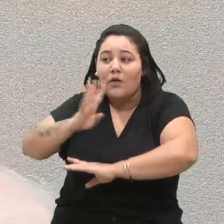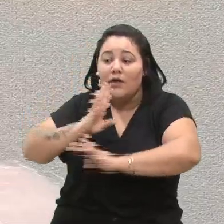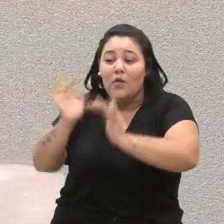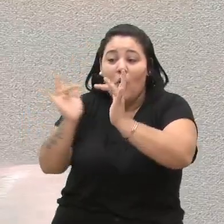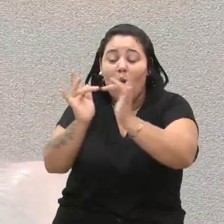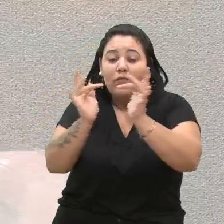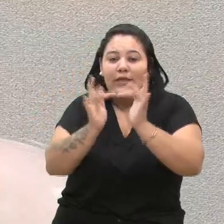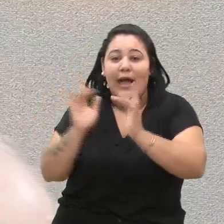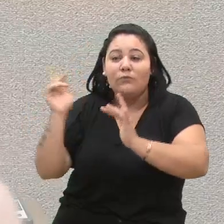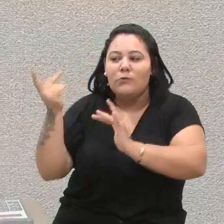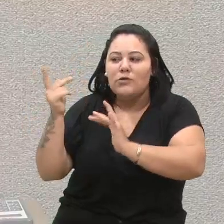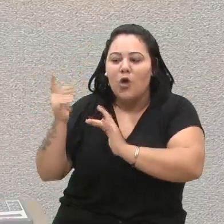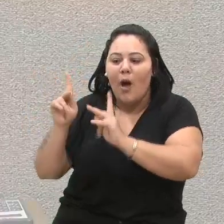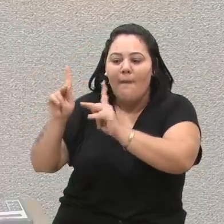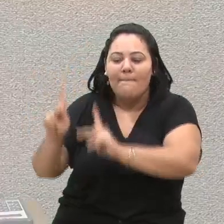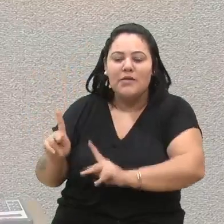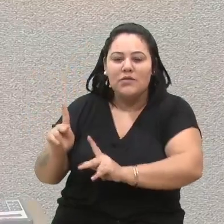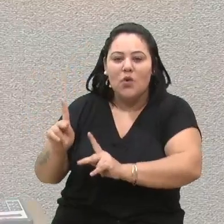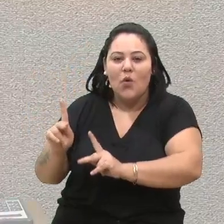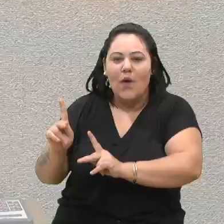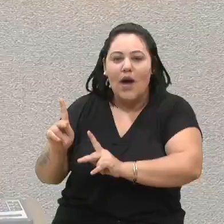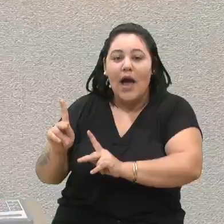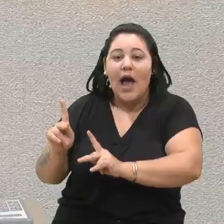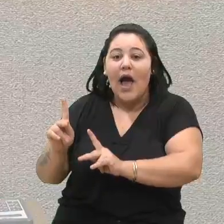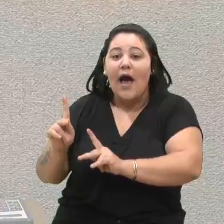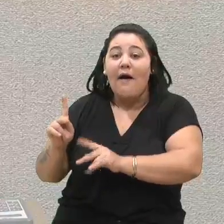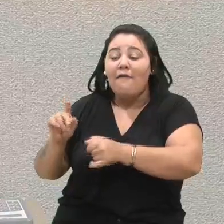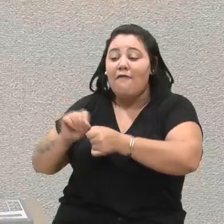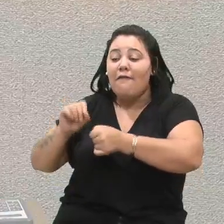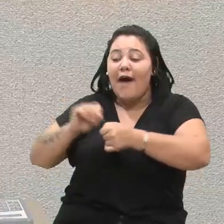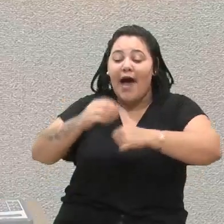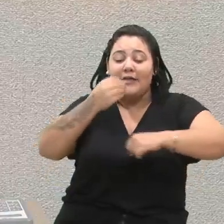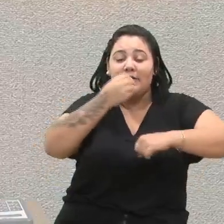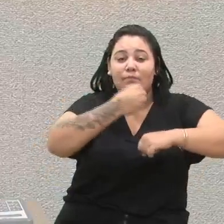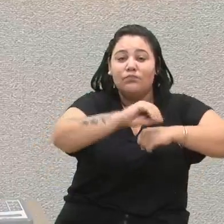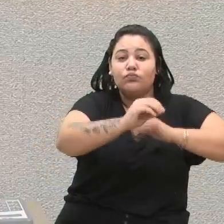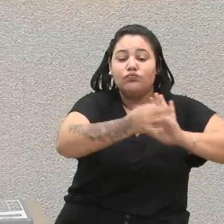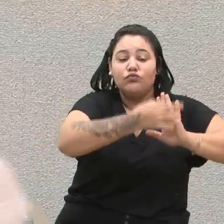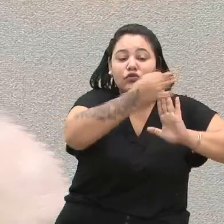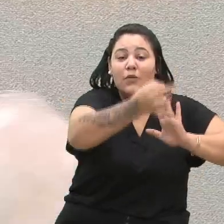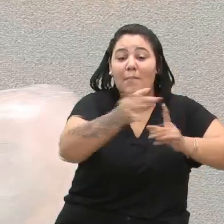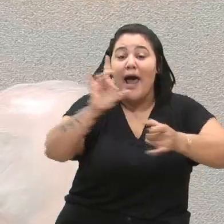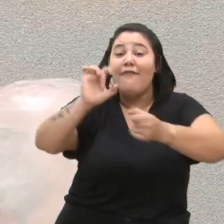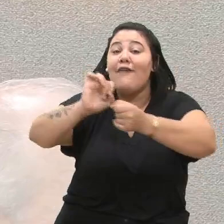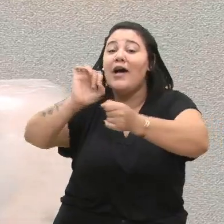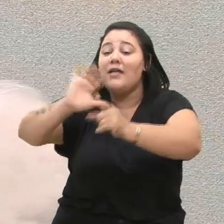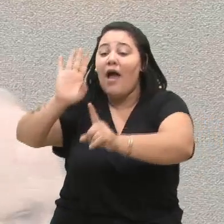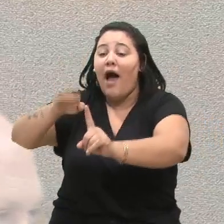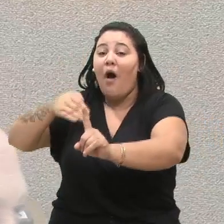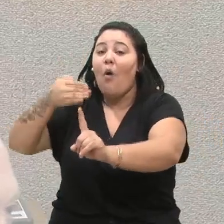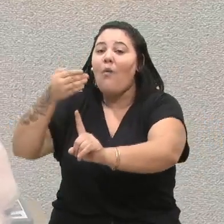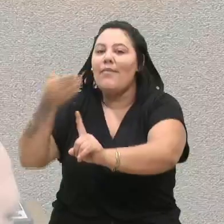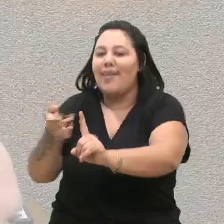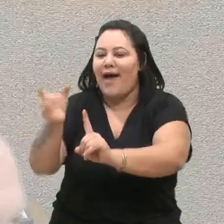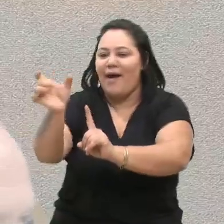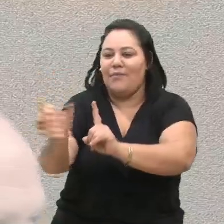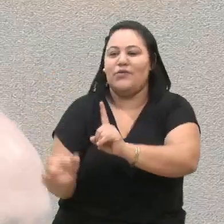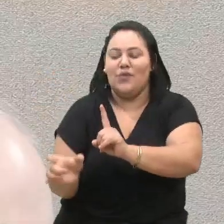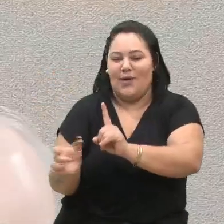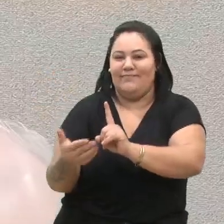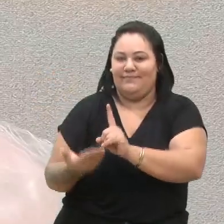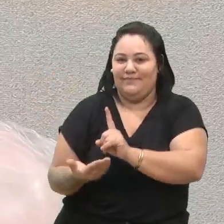pessoa, concede esse título de cidadão caxiense, essa honraria. Eu, até agora,